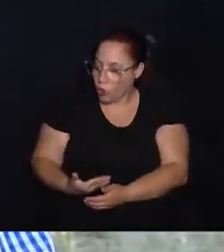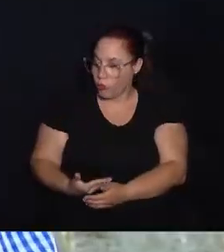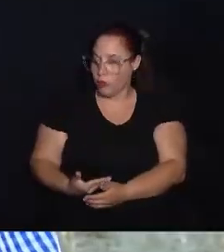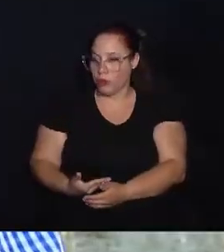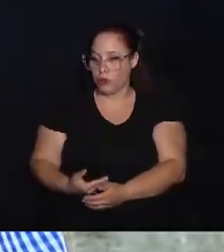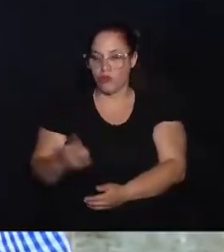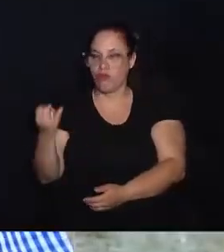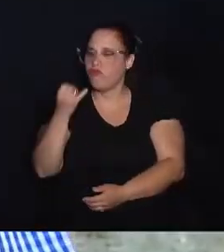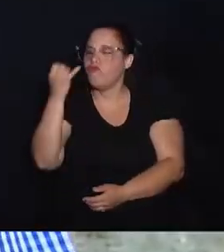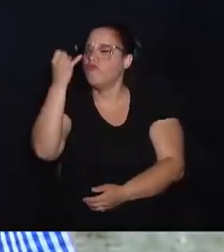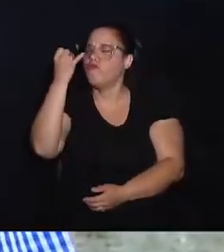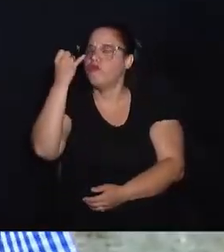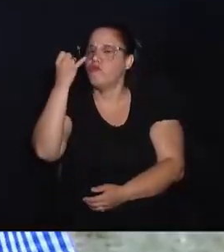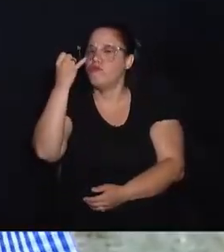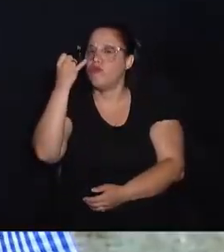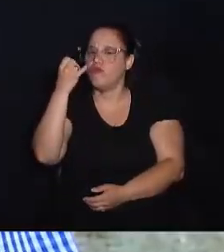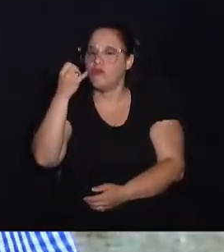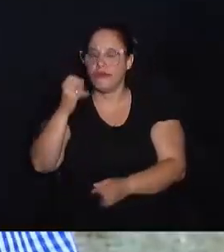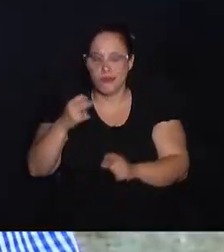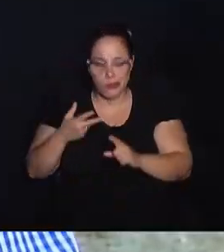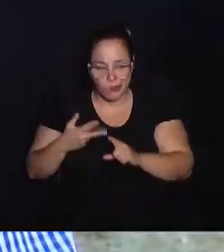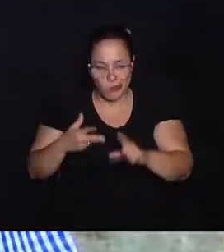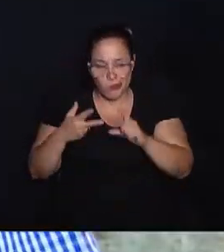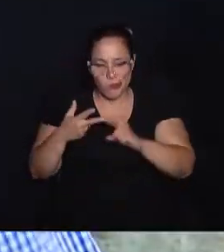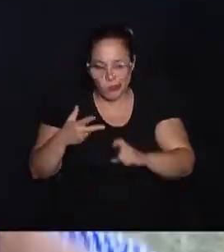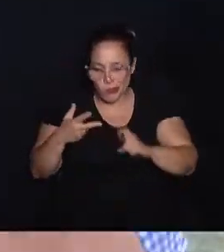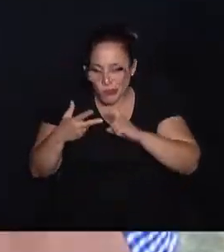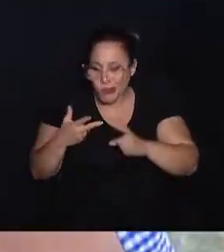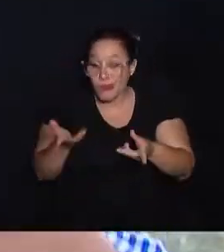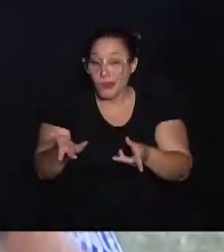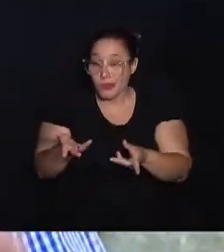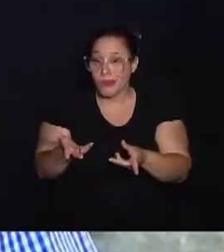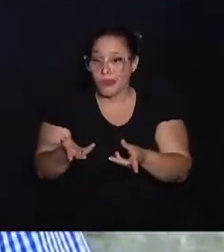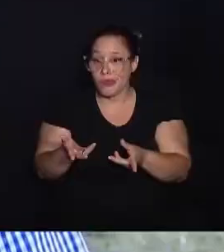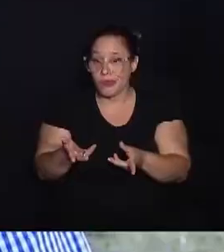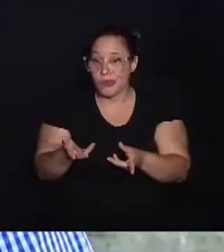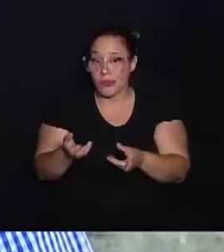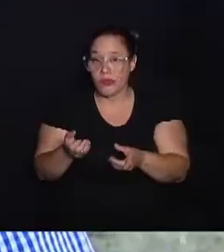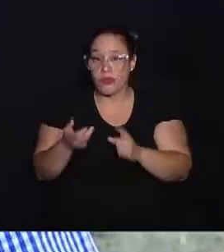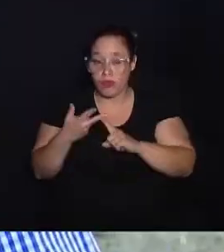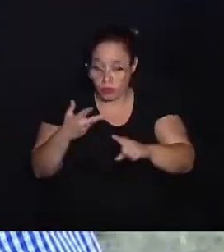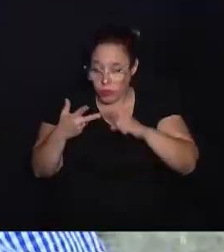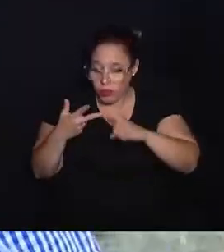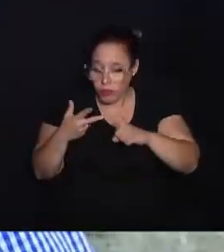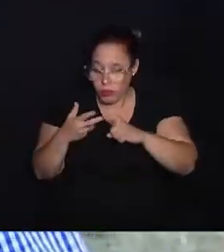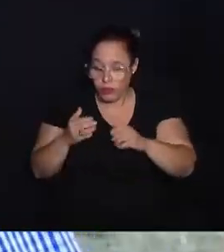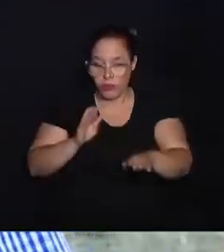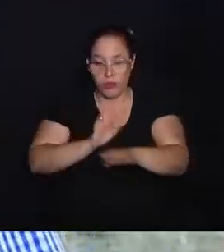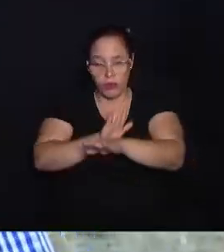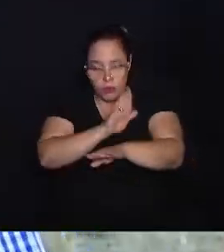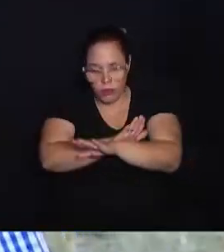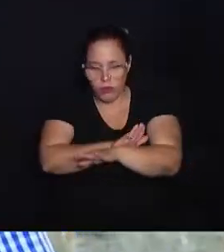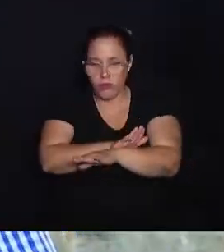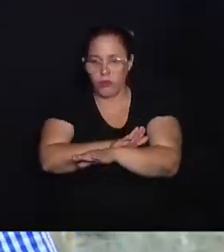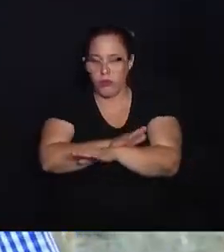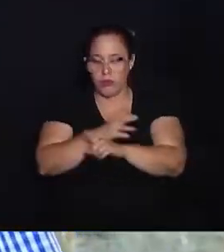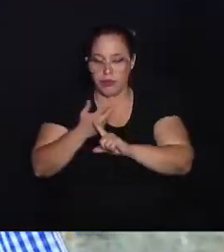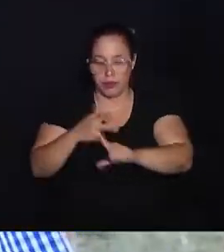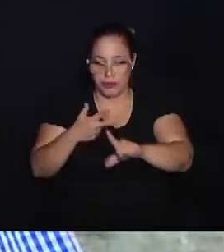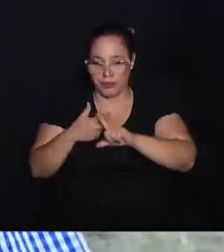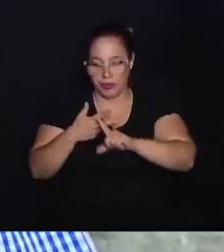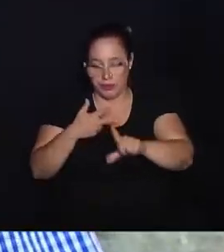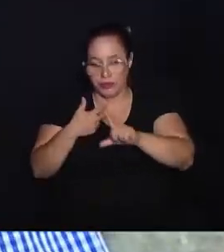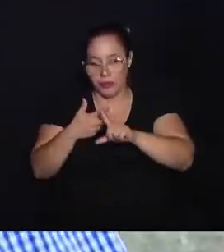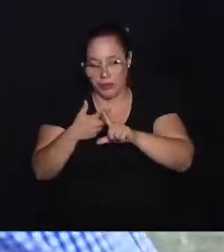como política pública né É muito importante que o poder público eh o Executivo